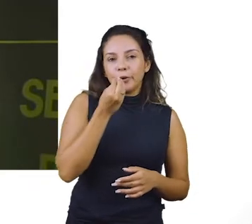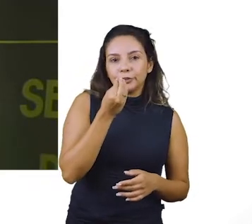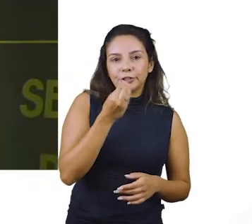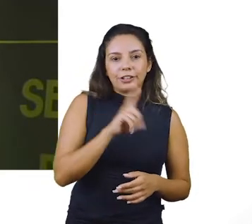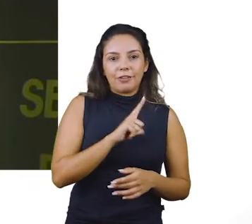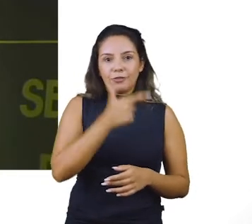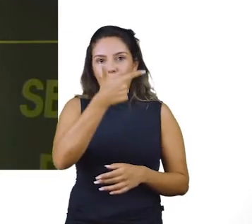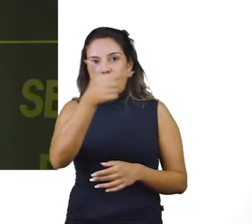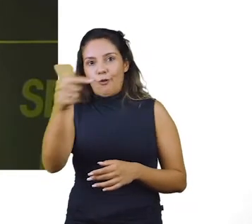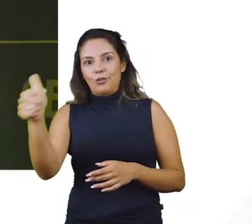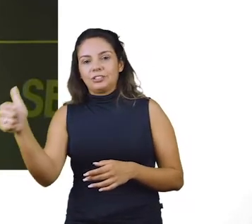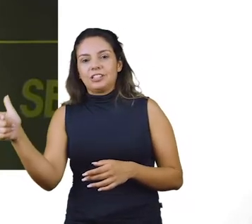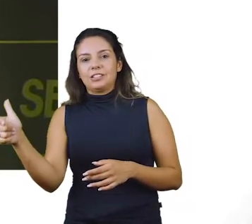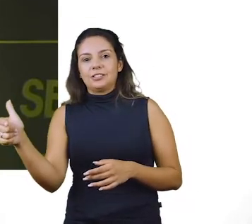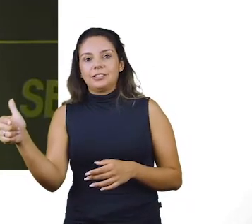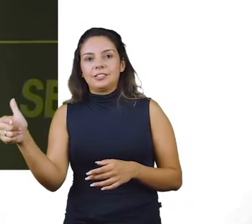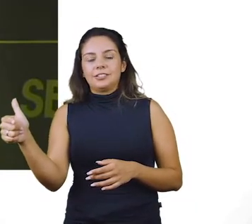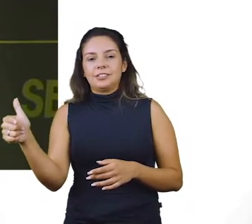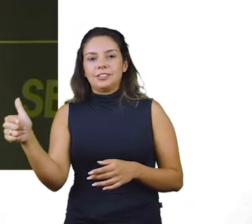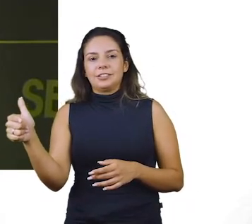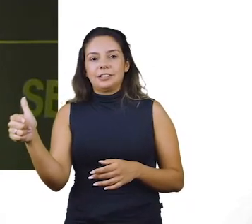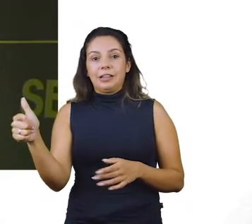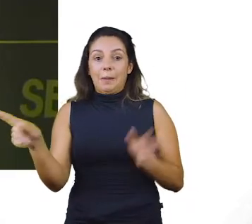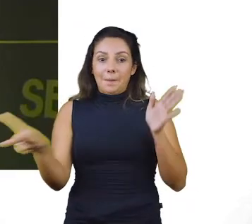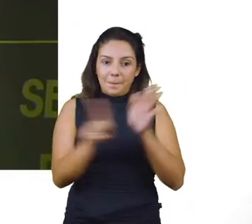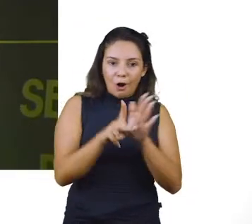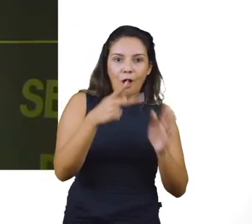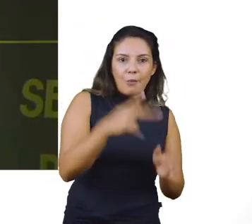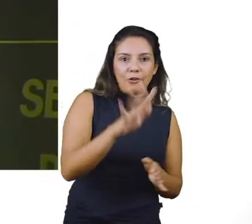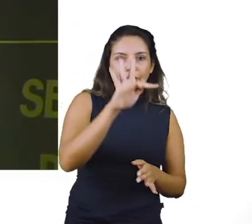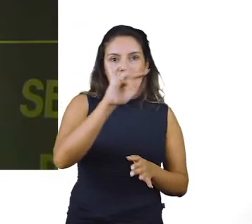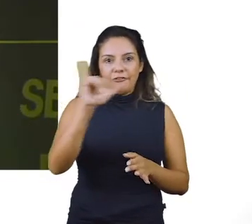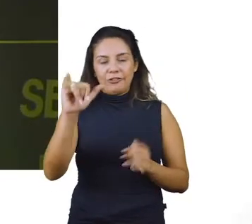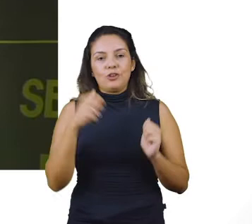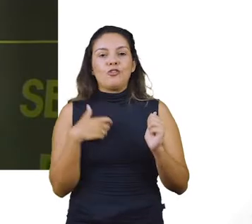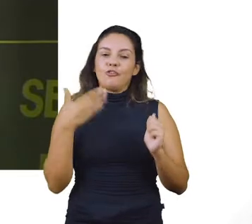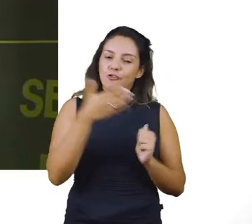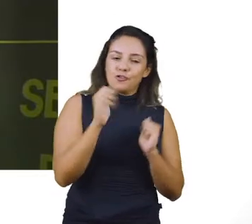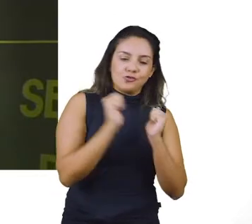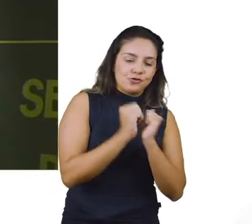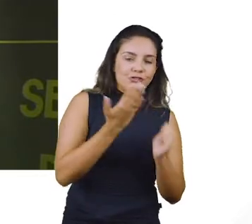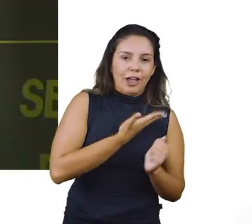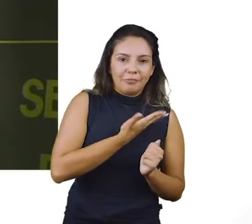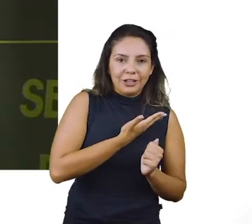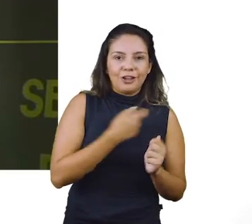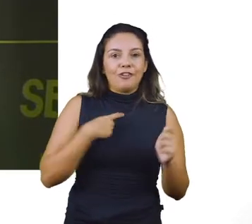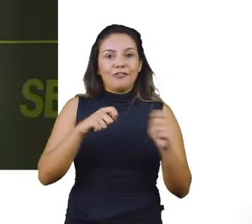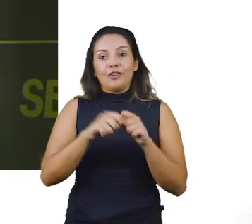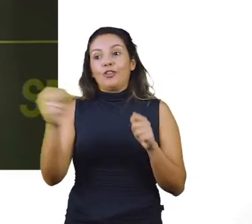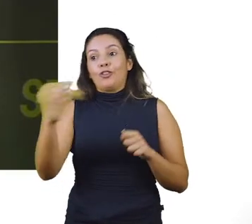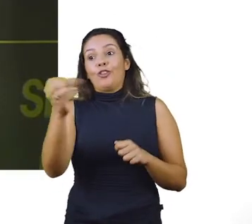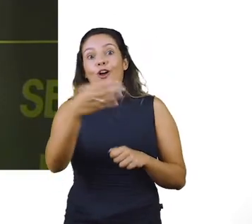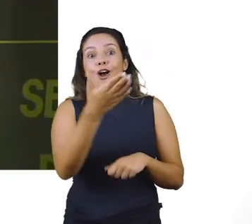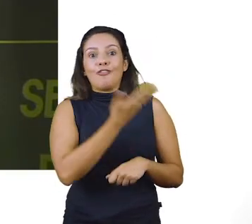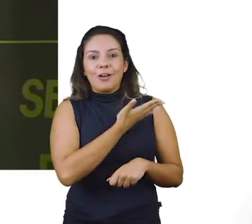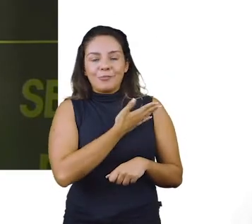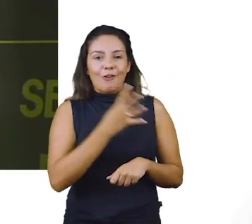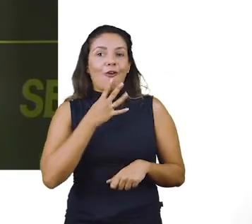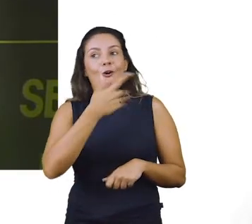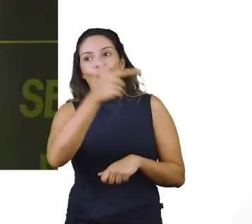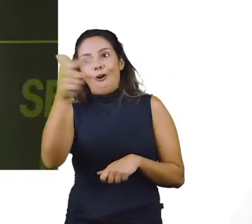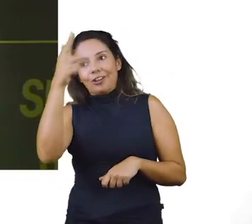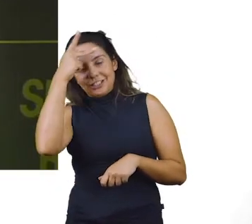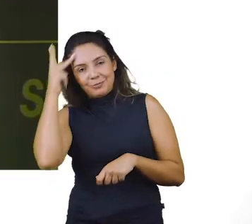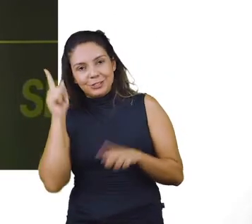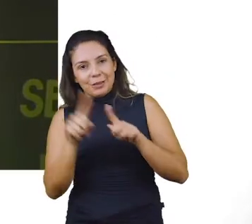em vários eventos do Iaraxá com amigos, fiz muitos amigos novos aí, participei